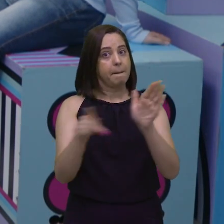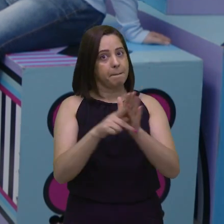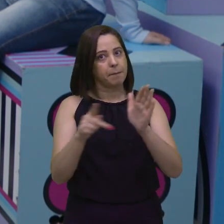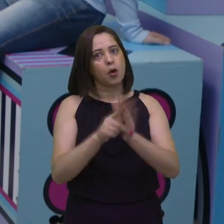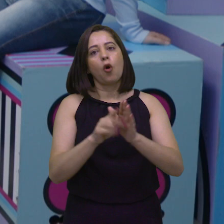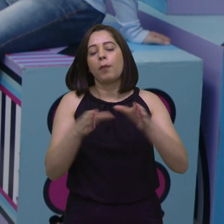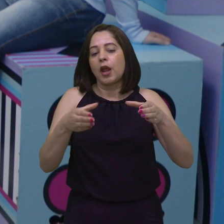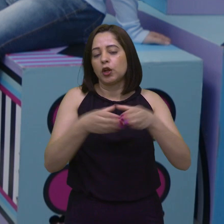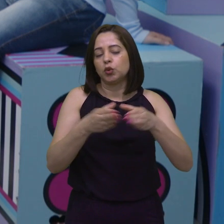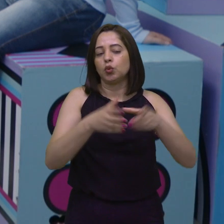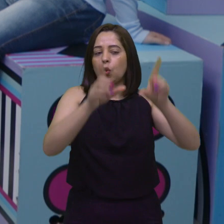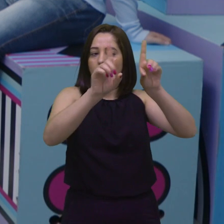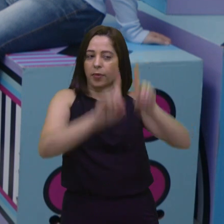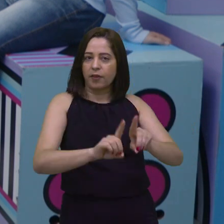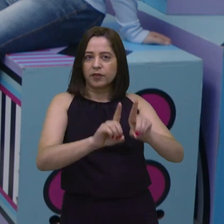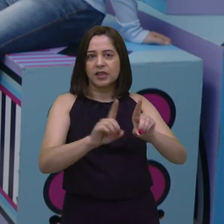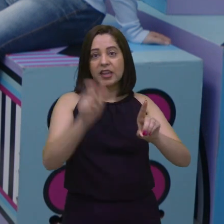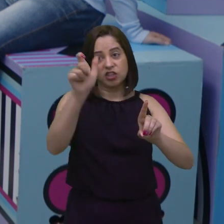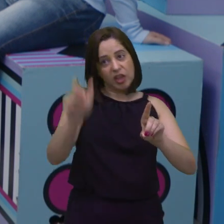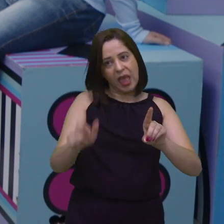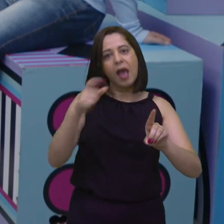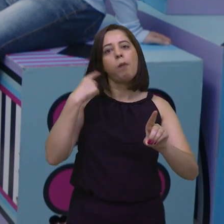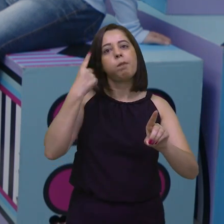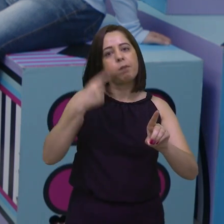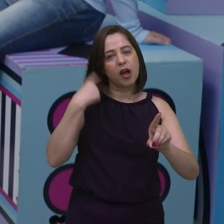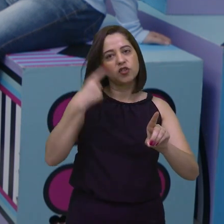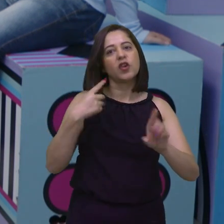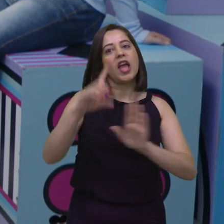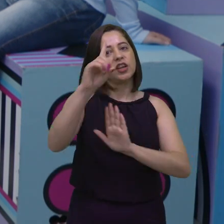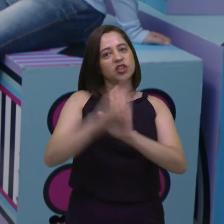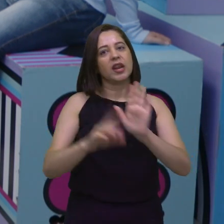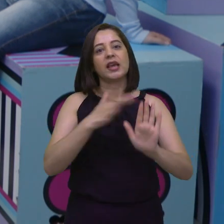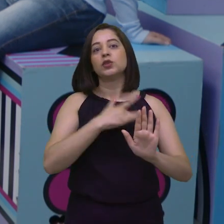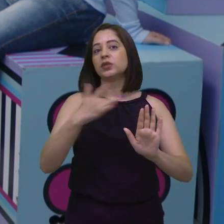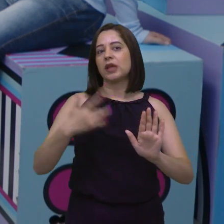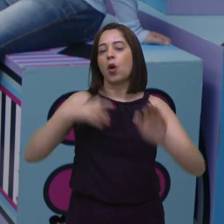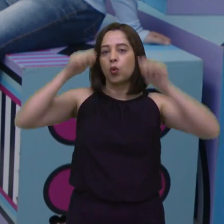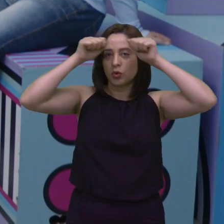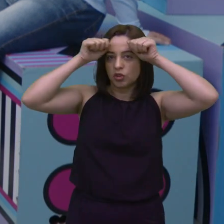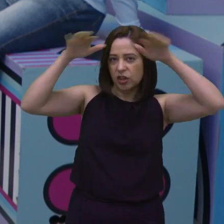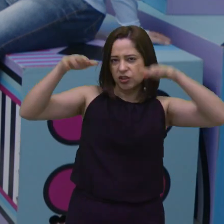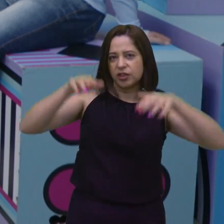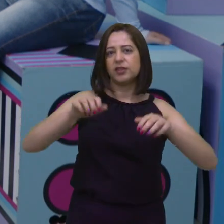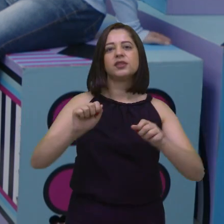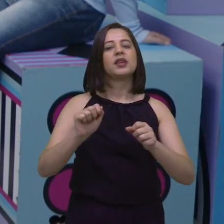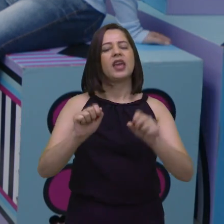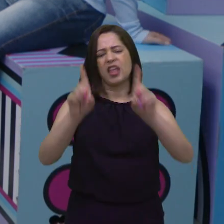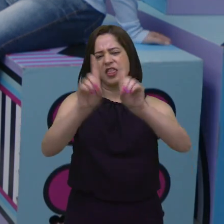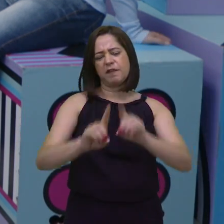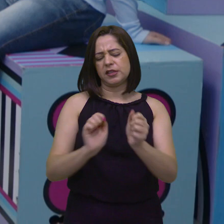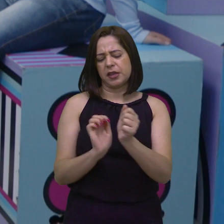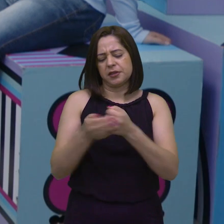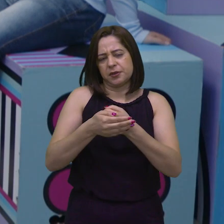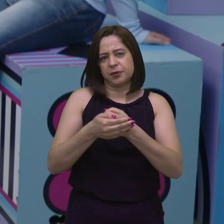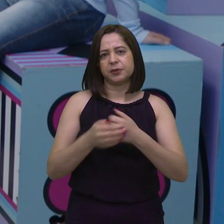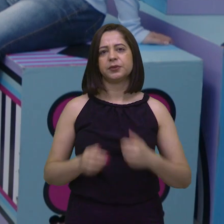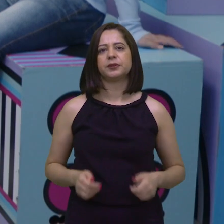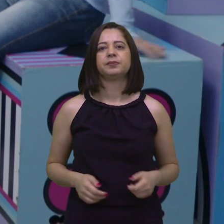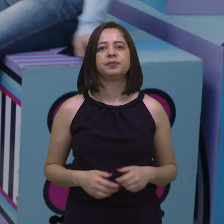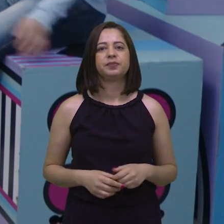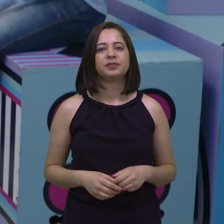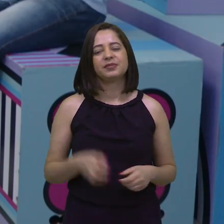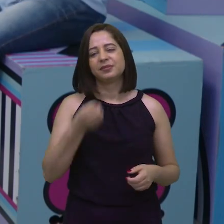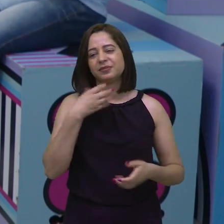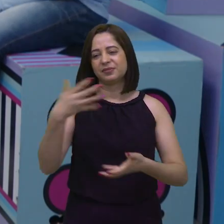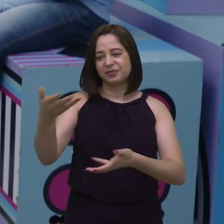Estadual de Pessoas com Deficiência e advogada especialista em direitos da saúde, autistas e outras deficiências